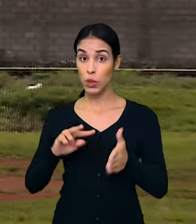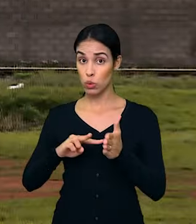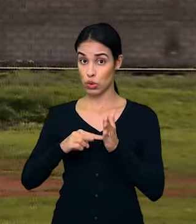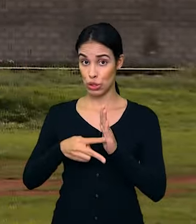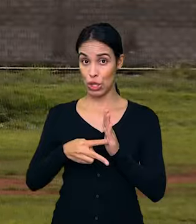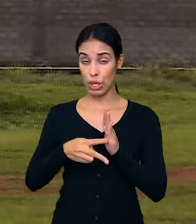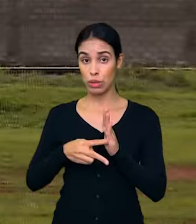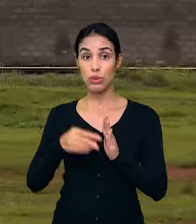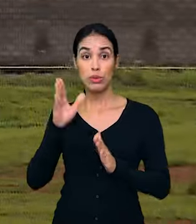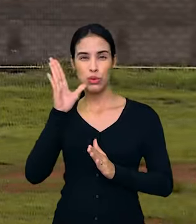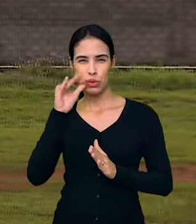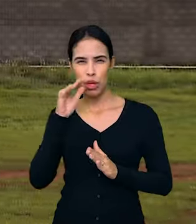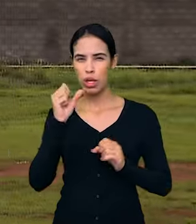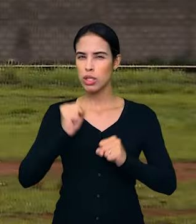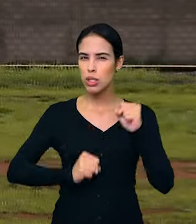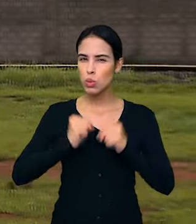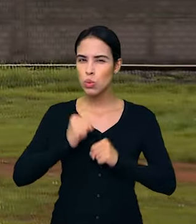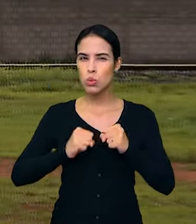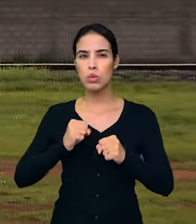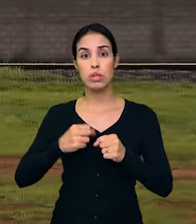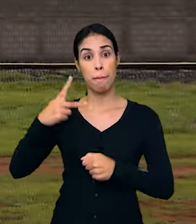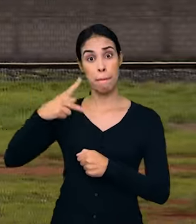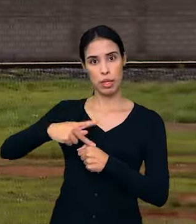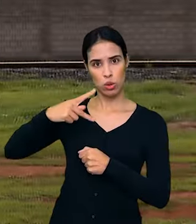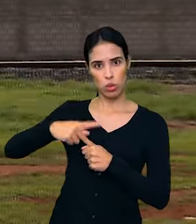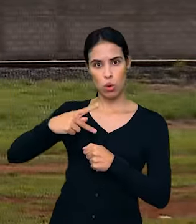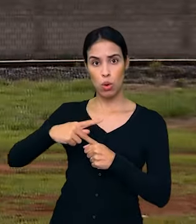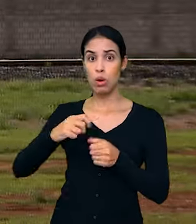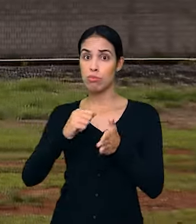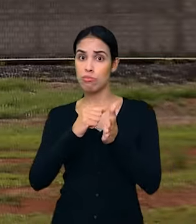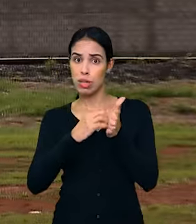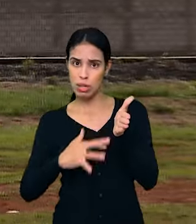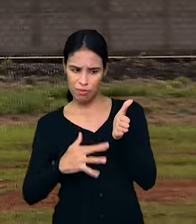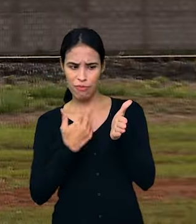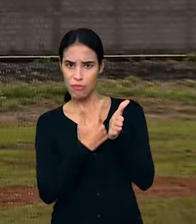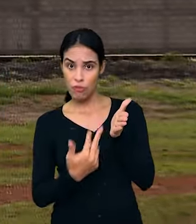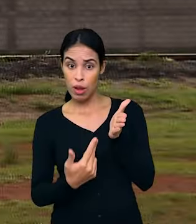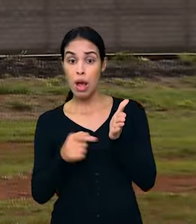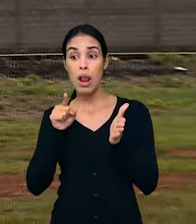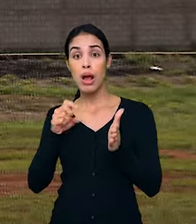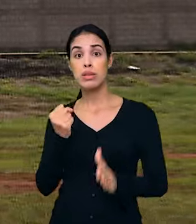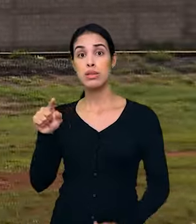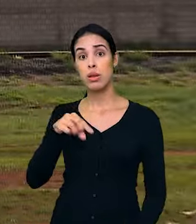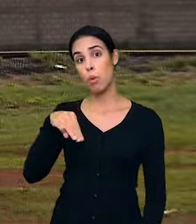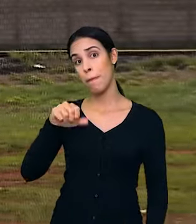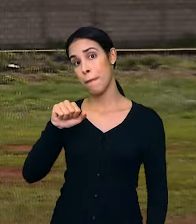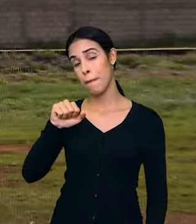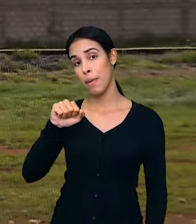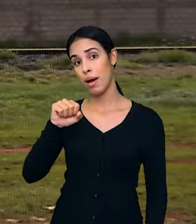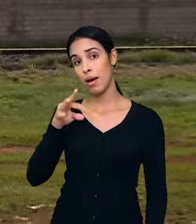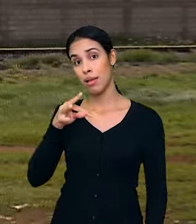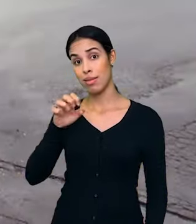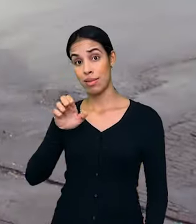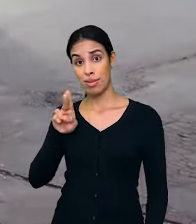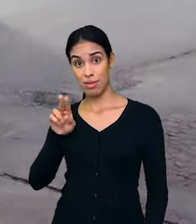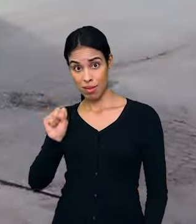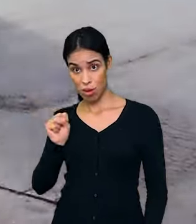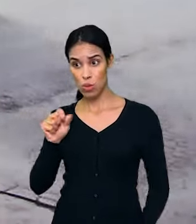o Sindicato dos Trabalhadores das Indústrias de Petróleo disse que a categoria fez greve em São Mateus do Sul, no Paraná.